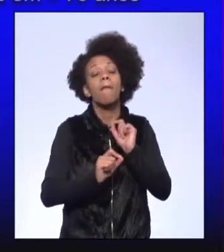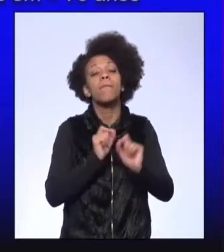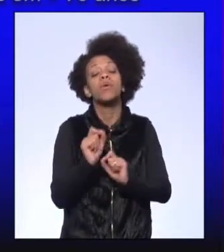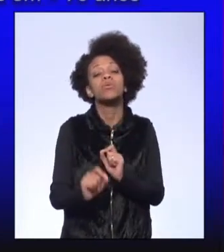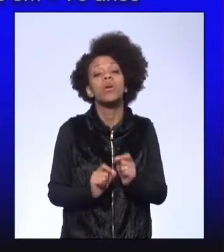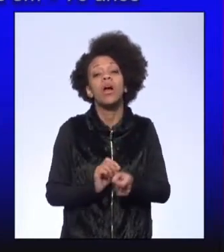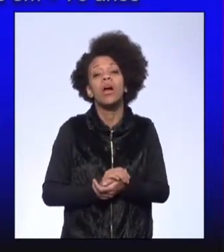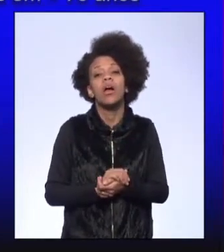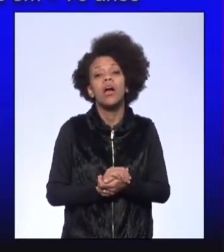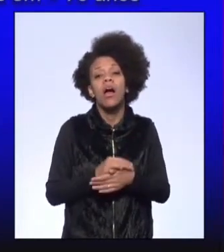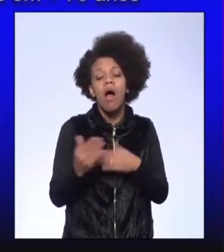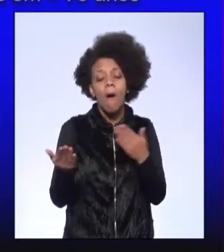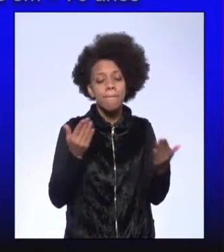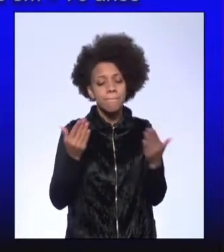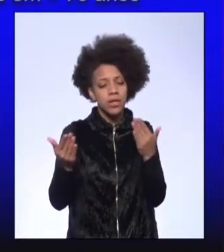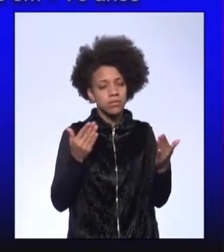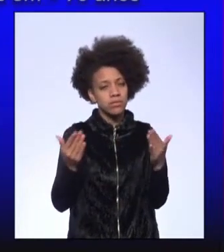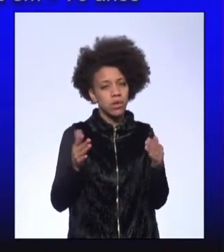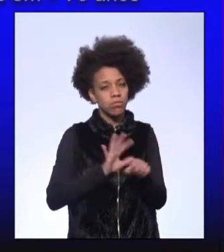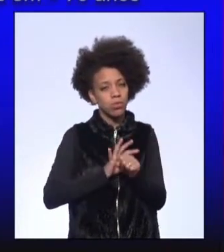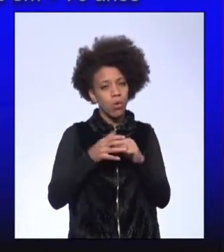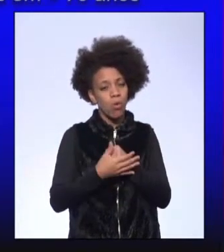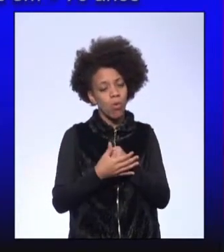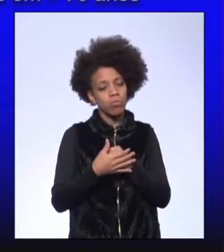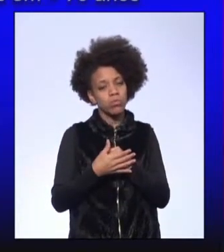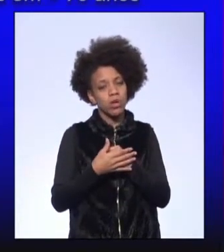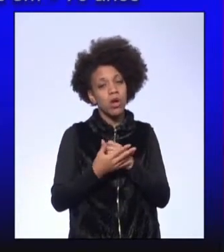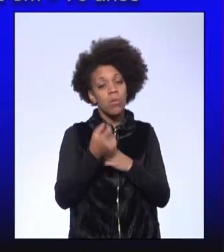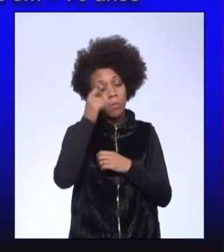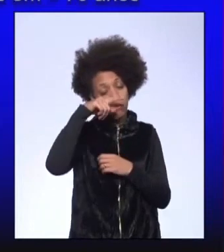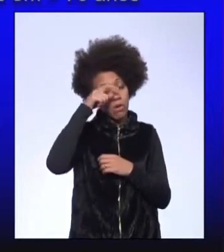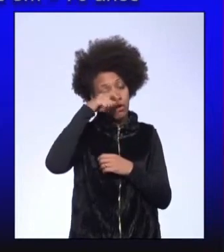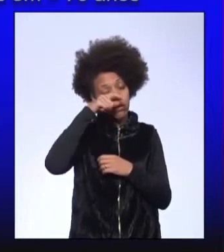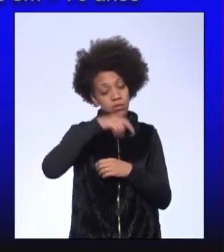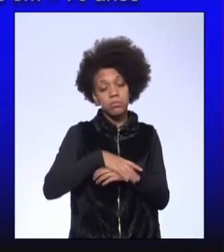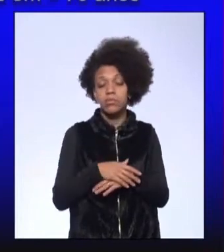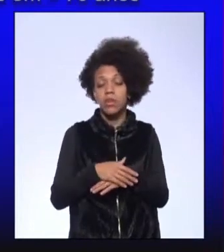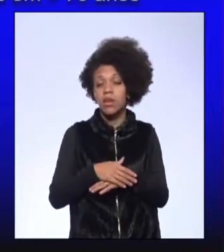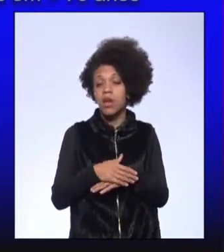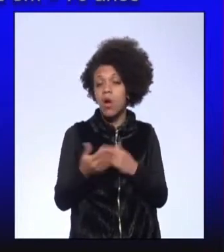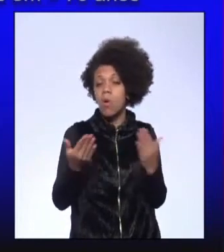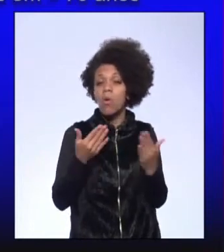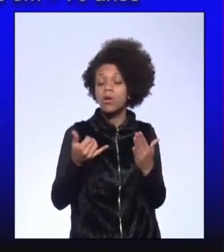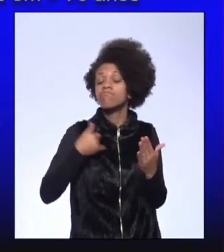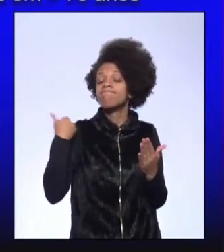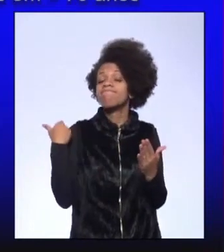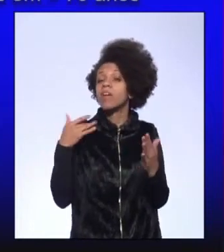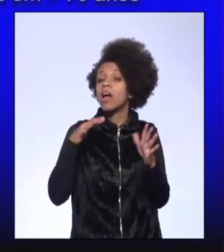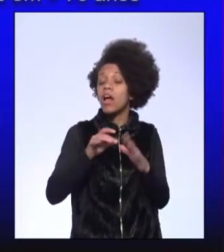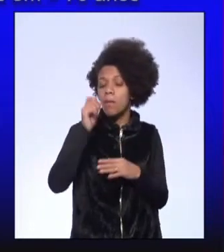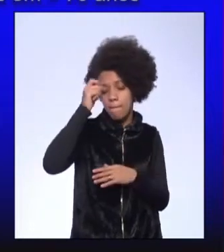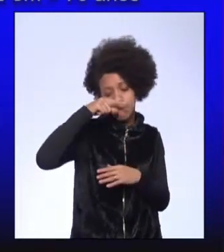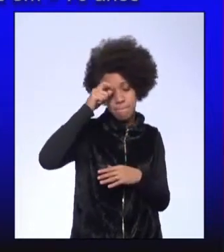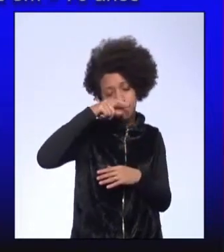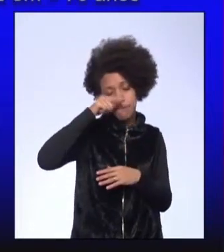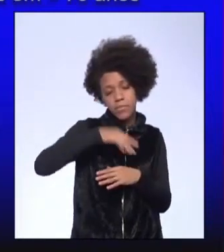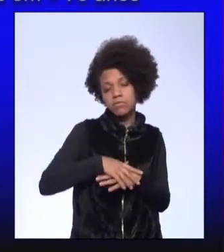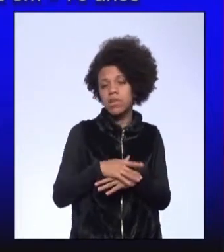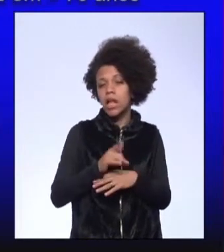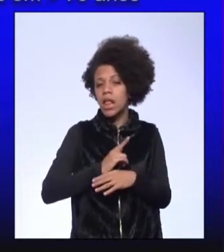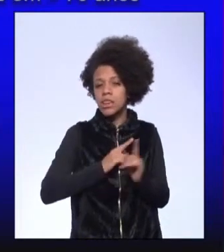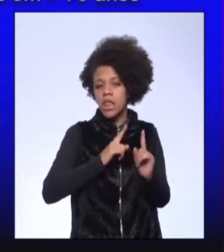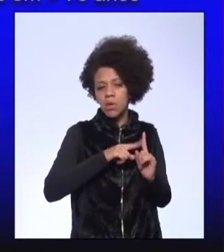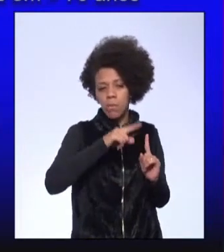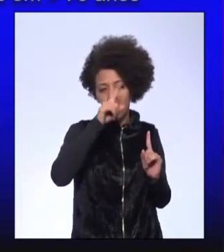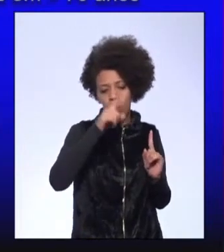dizer, a comparação da Covid-19 com a influenza de acordo com a idade. Vejam que para a influenza a gente tem uma curva em